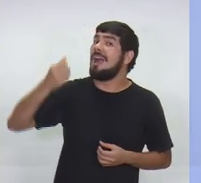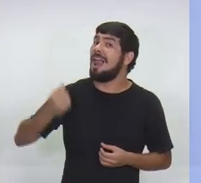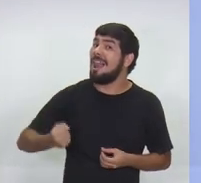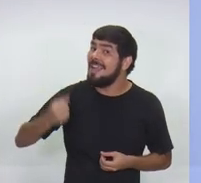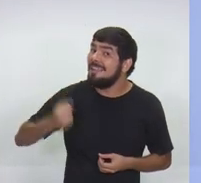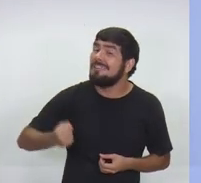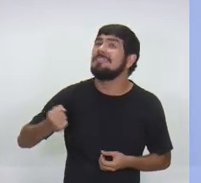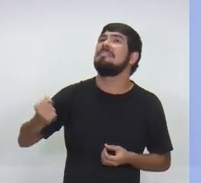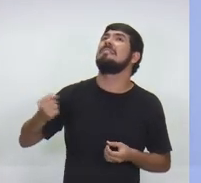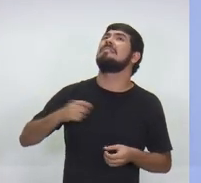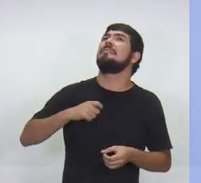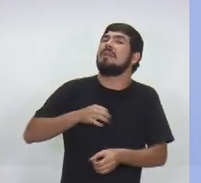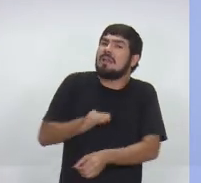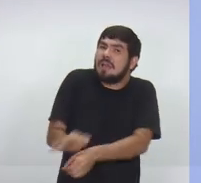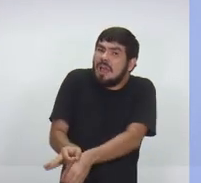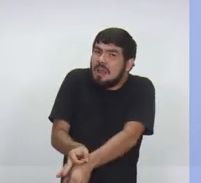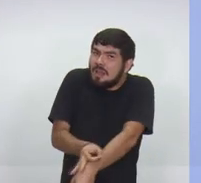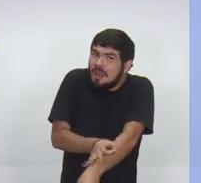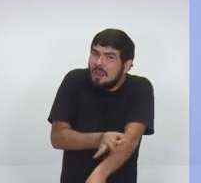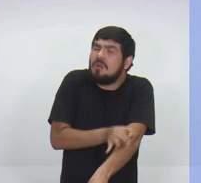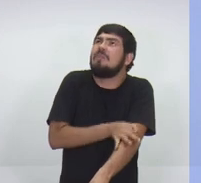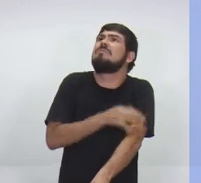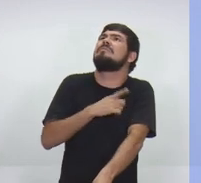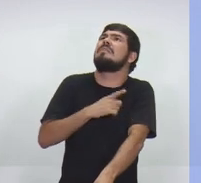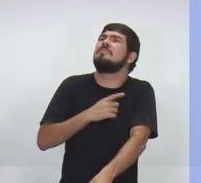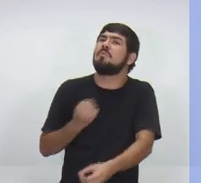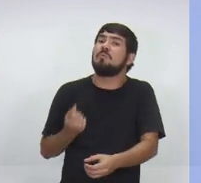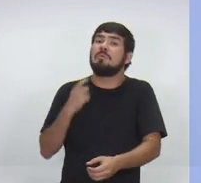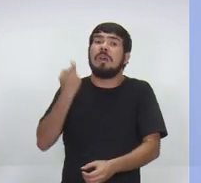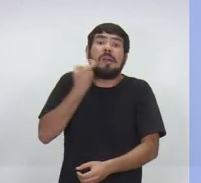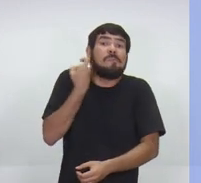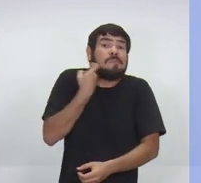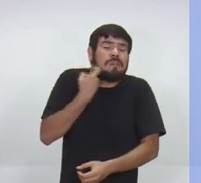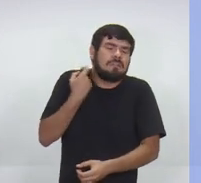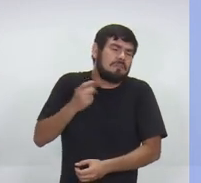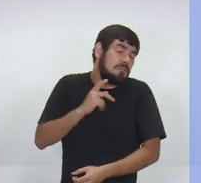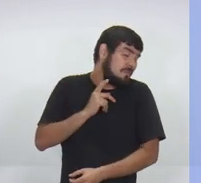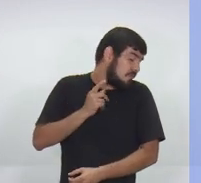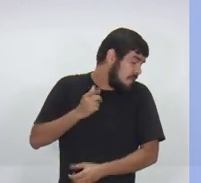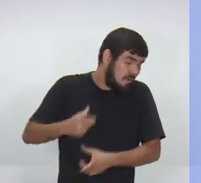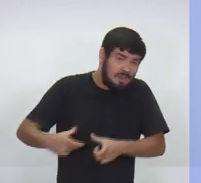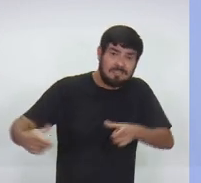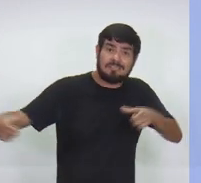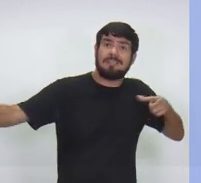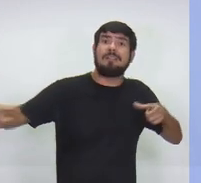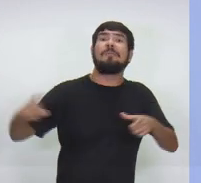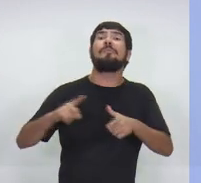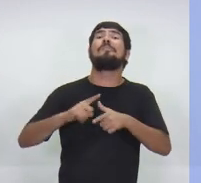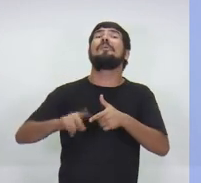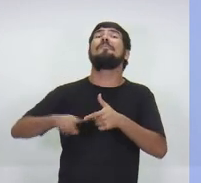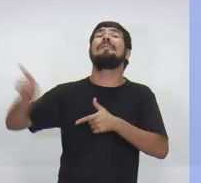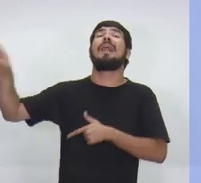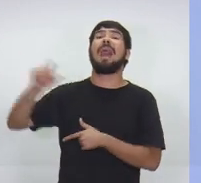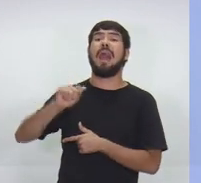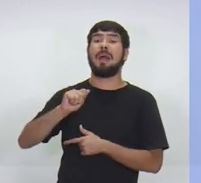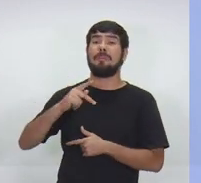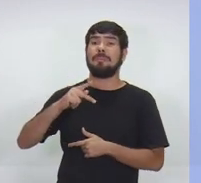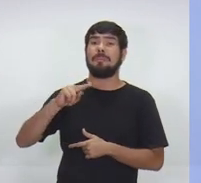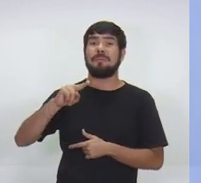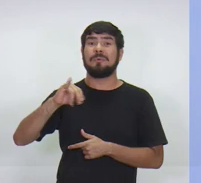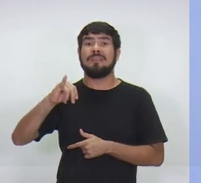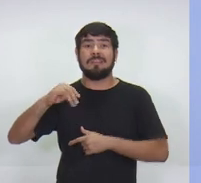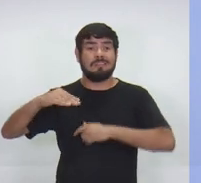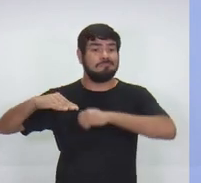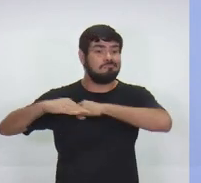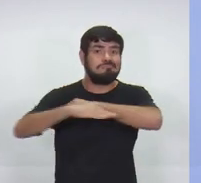grãos grande também em branco e uma cultura muito forte o problema de apoio ao escoamento a estrada que sai